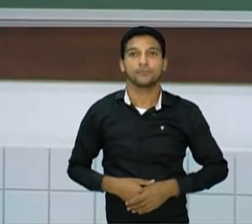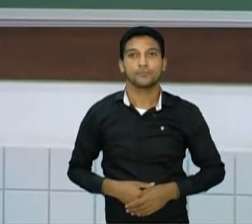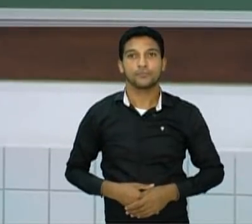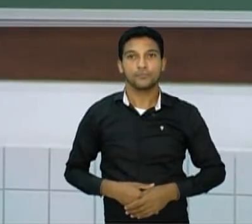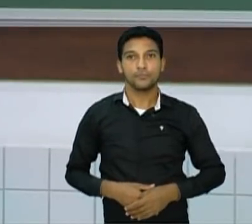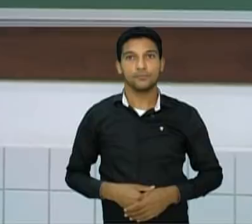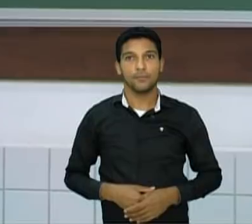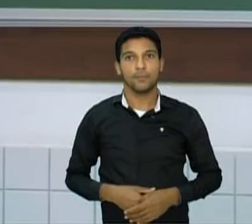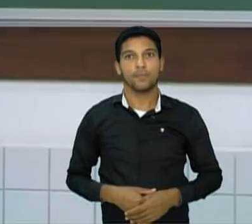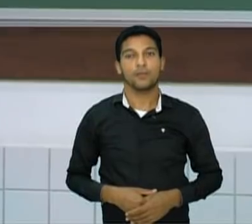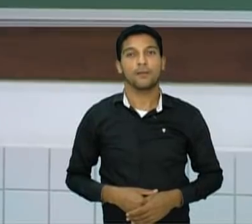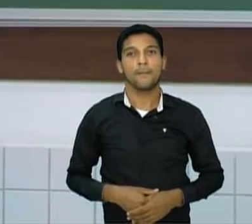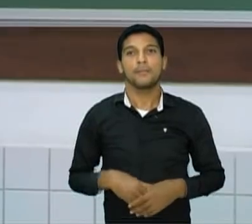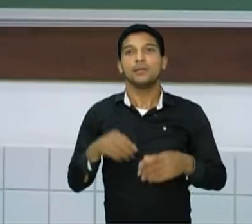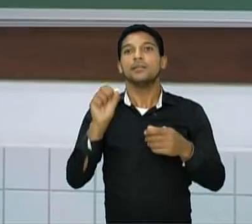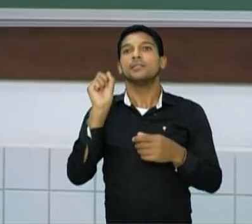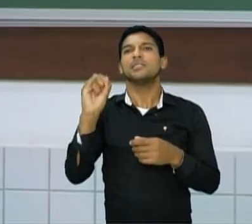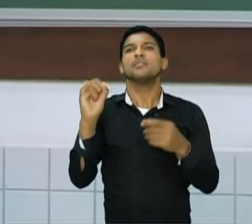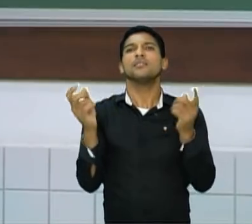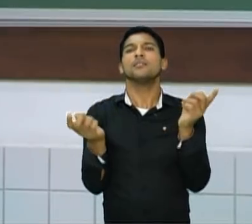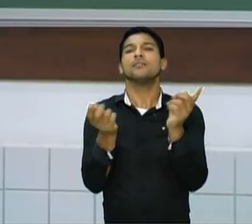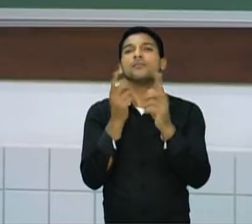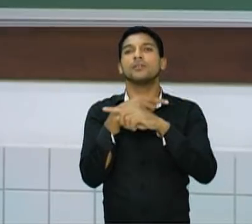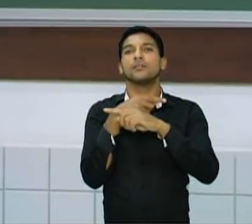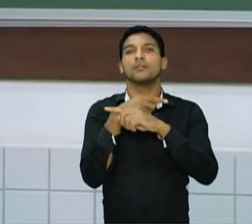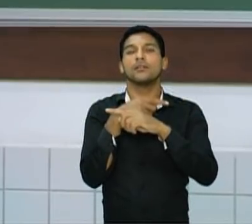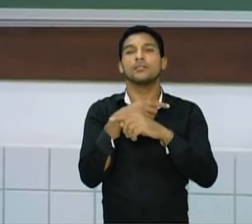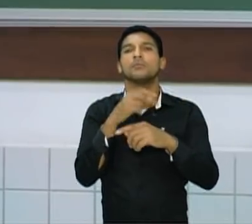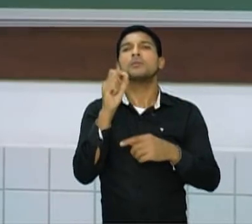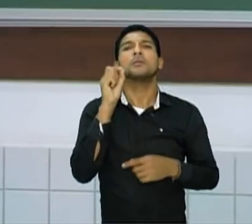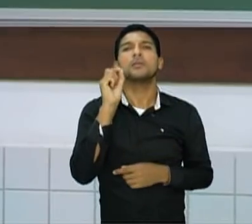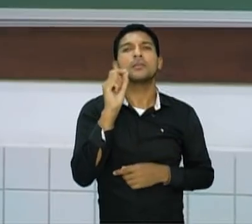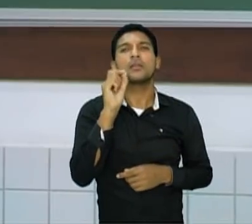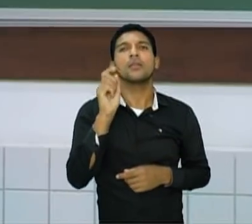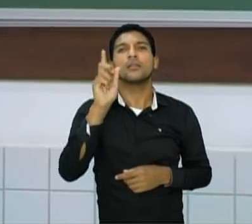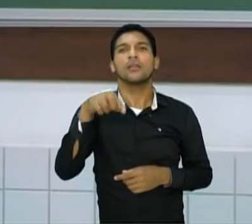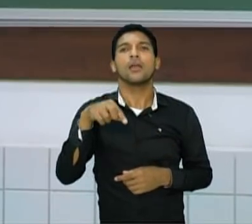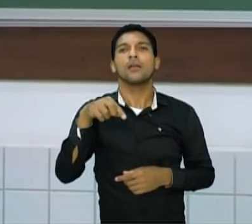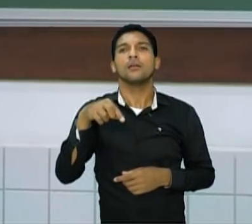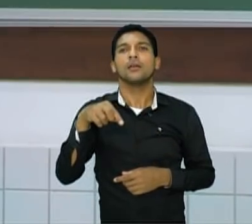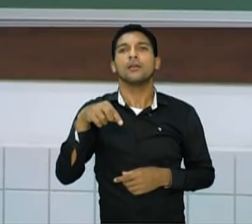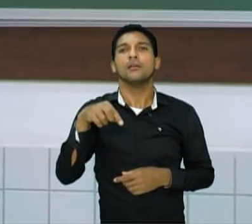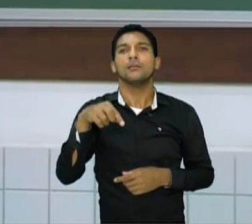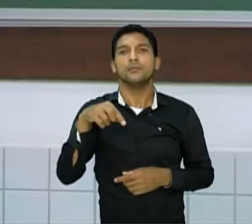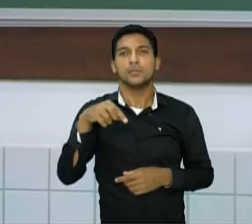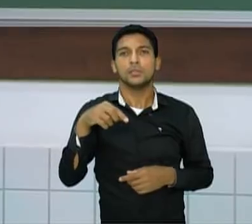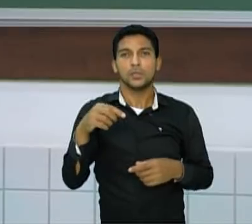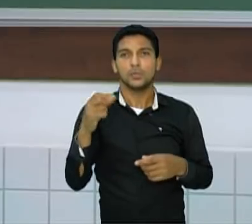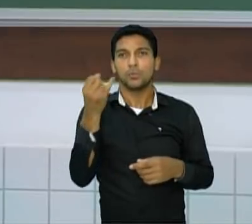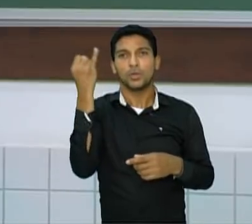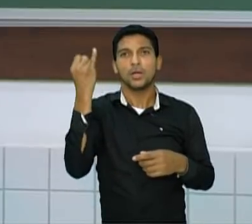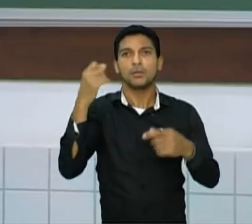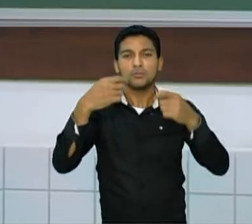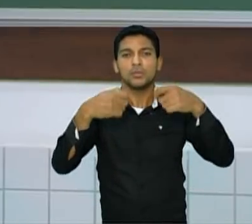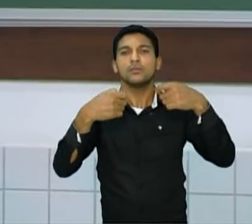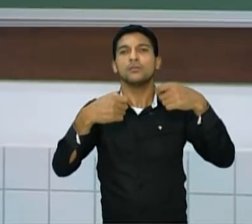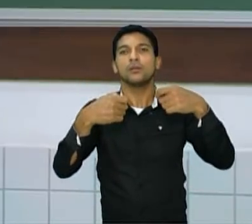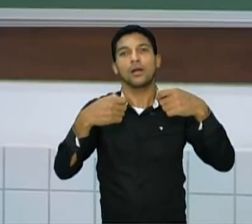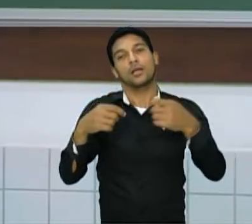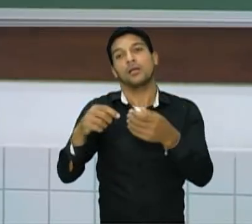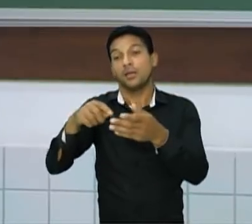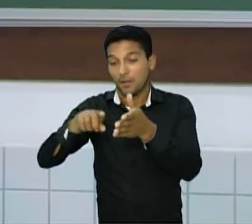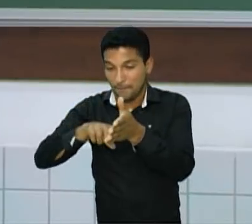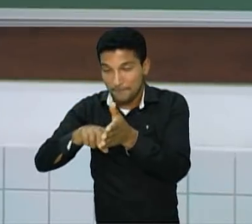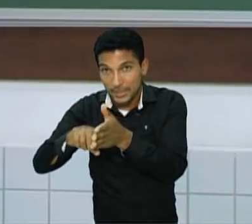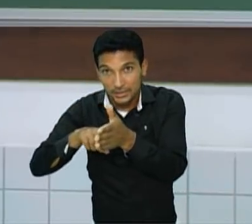confiáveis é necessário. Quem é que é necessário? Que se busquem dados confiáveis. Portanto, eu tenho aqui a